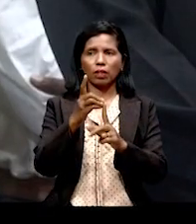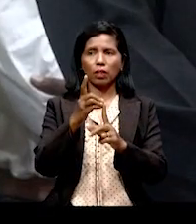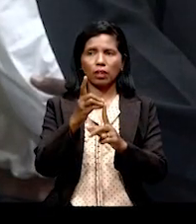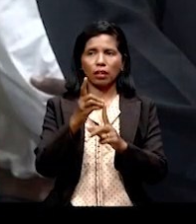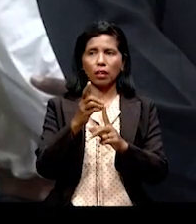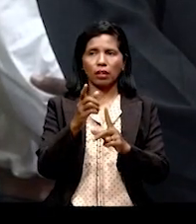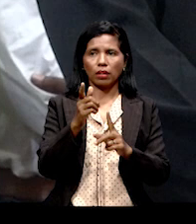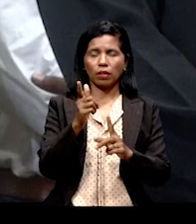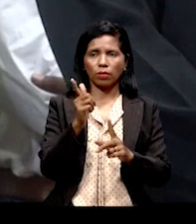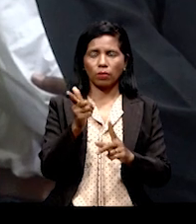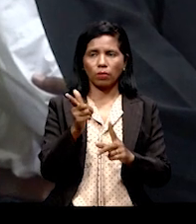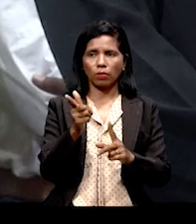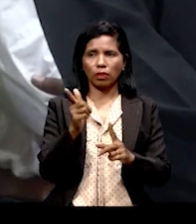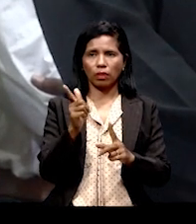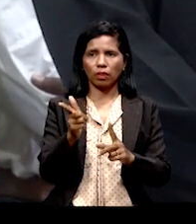de janeiro